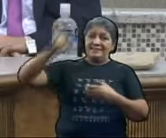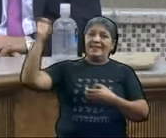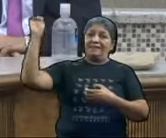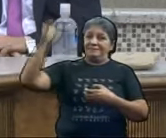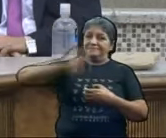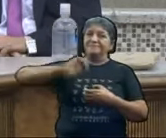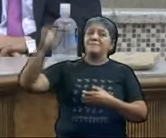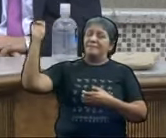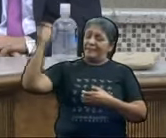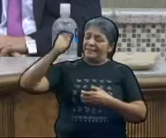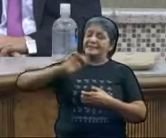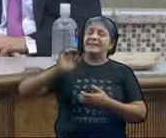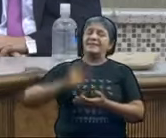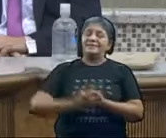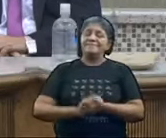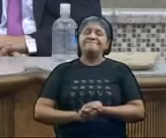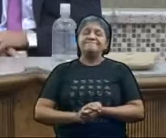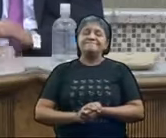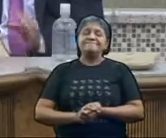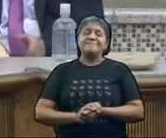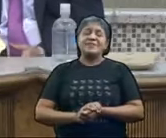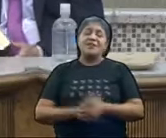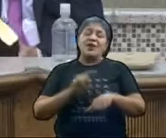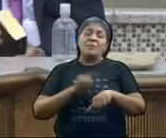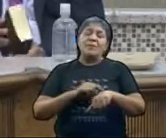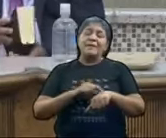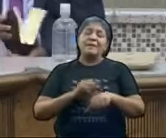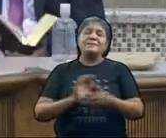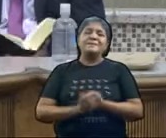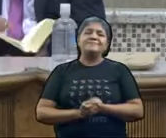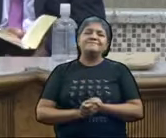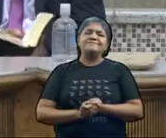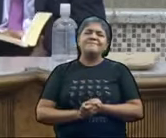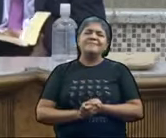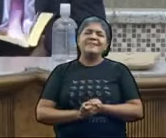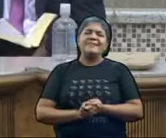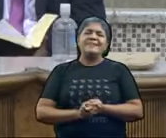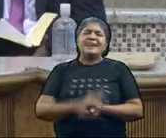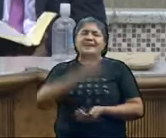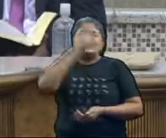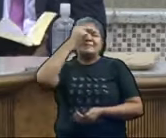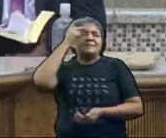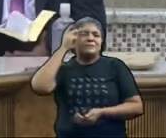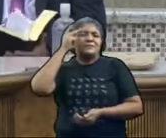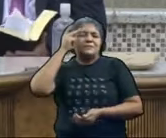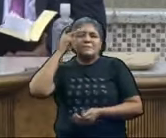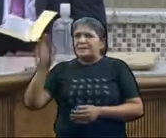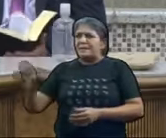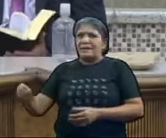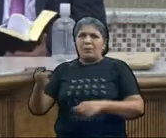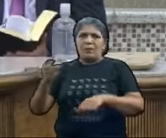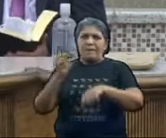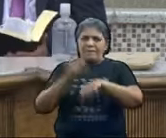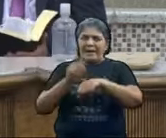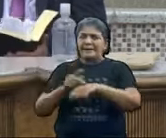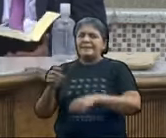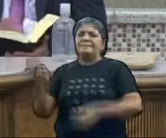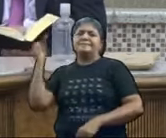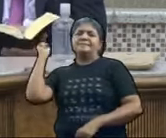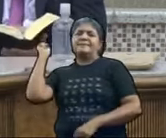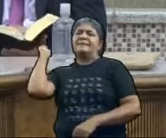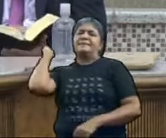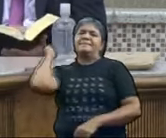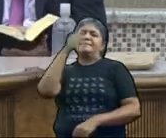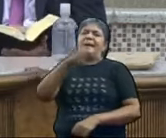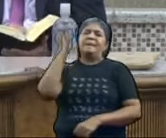Apóstolos, lá no versículo 55 e 56. Olha o que diz aqui. Capítulo 7, versos